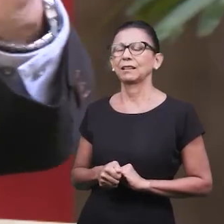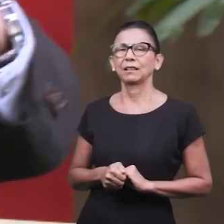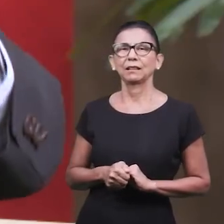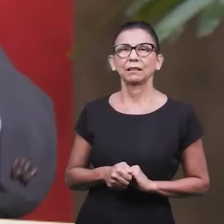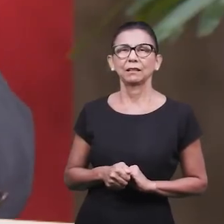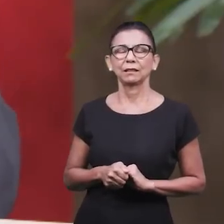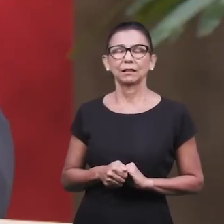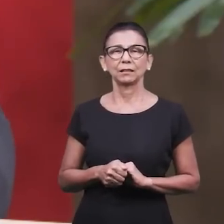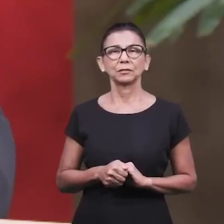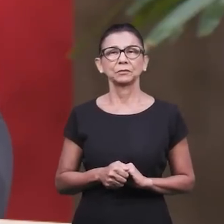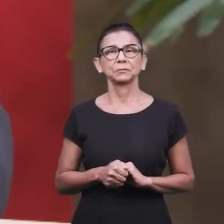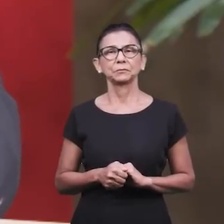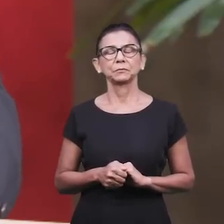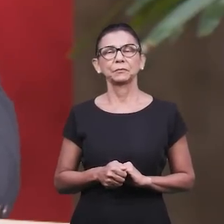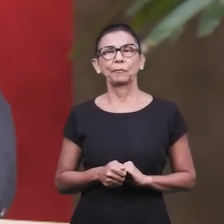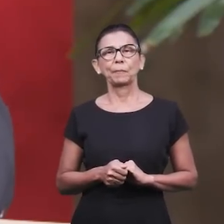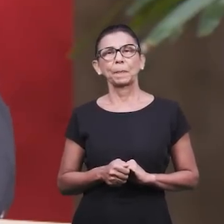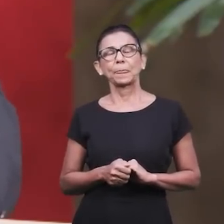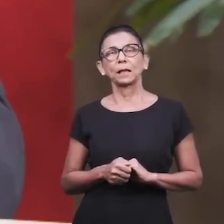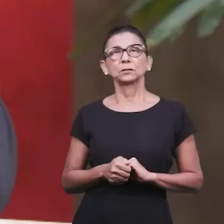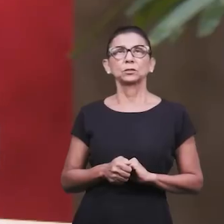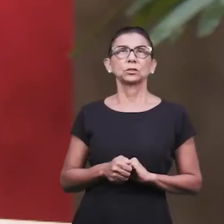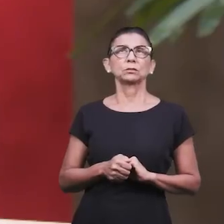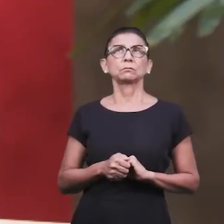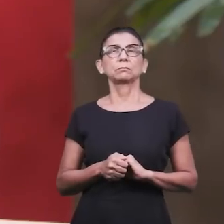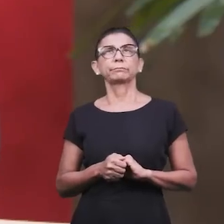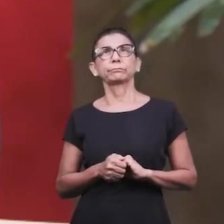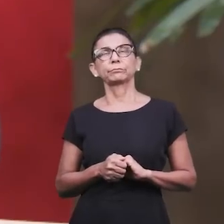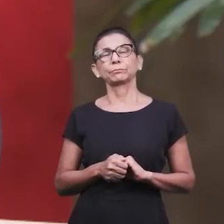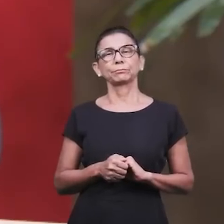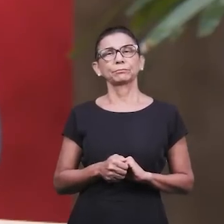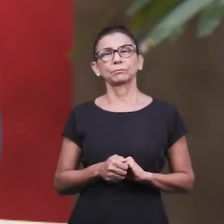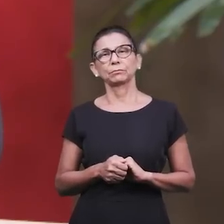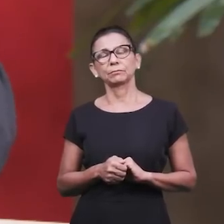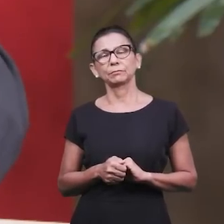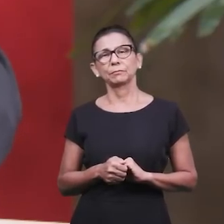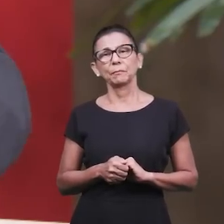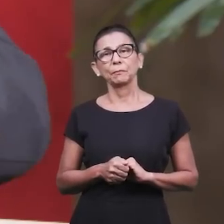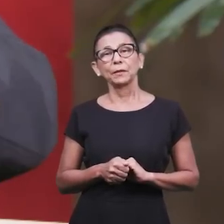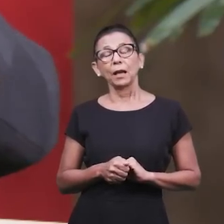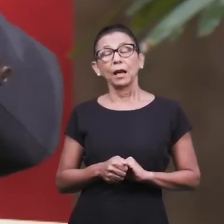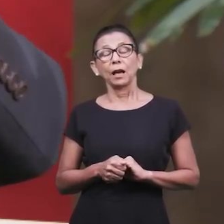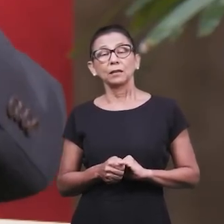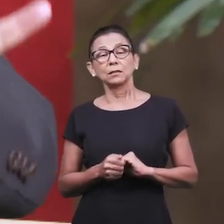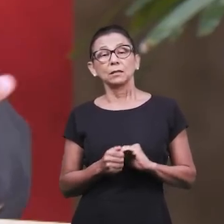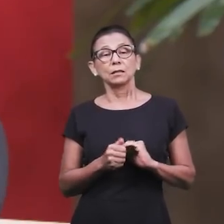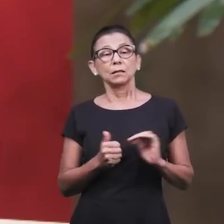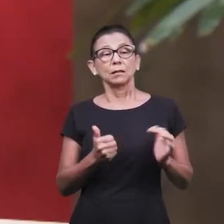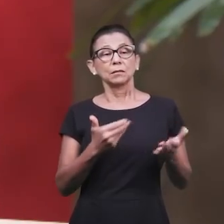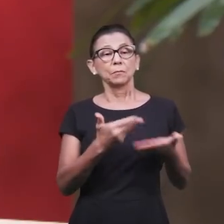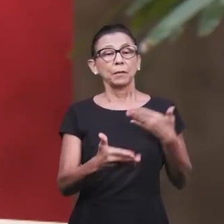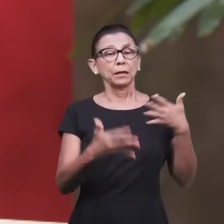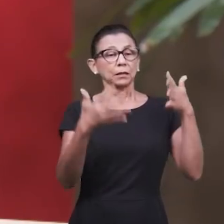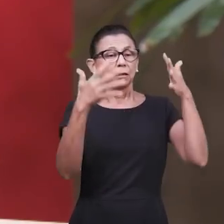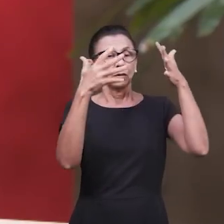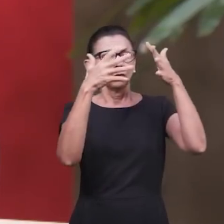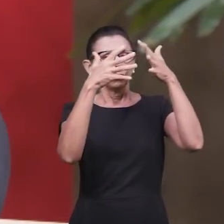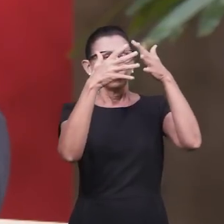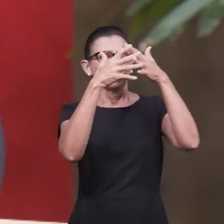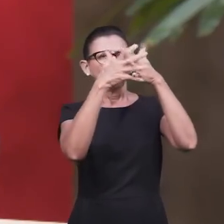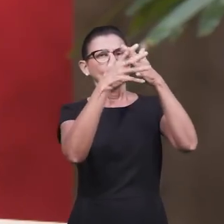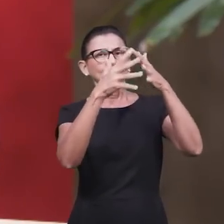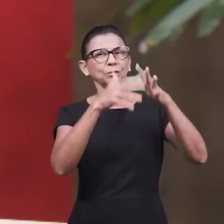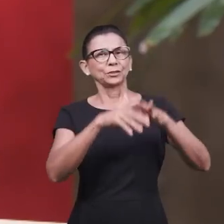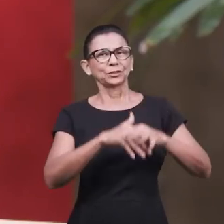transcender. Não? Por quê? Aí ele se perde nisso. Quando ele se perde nisso, ele se confunde.